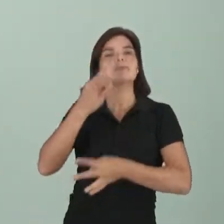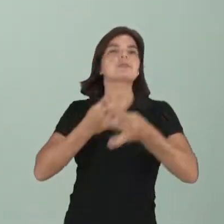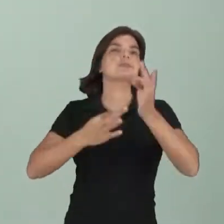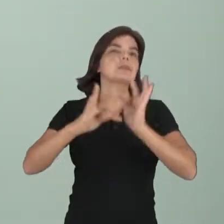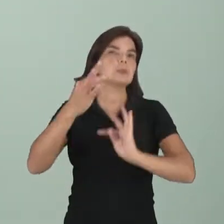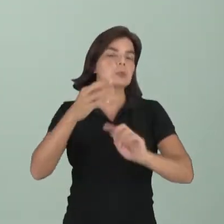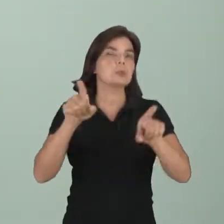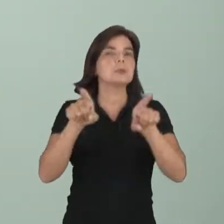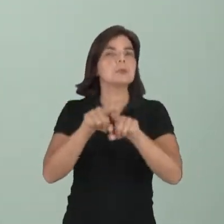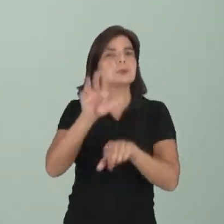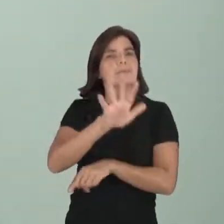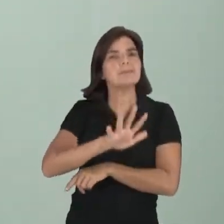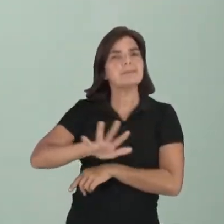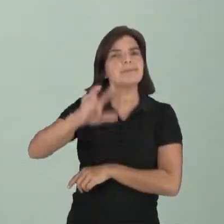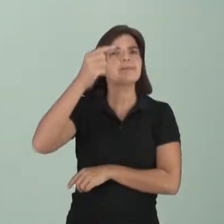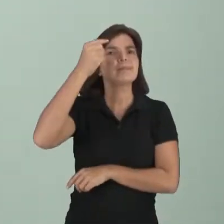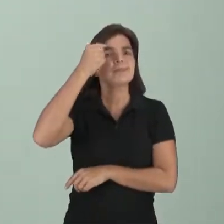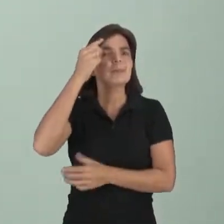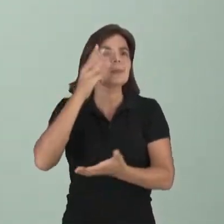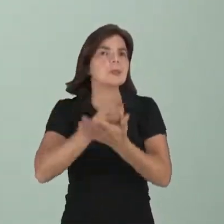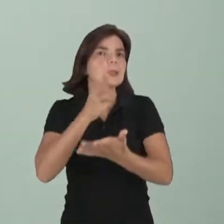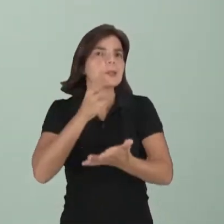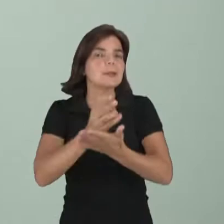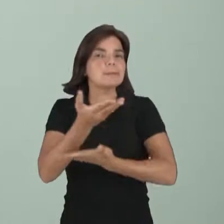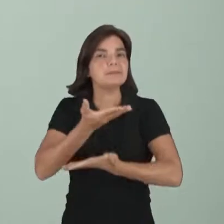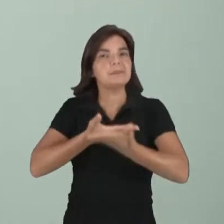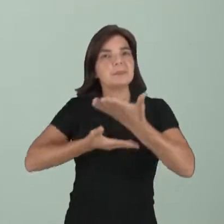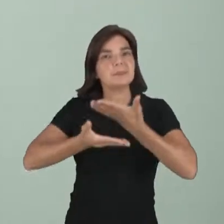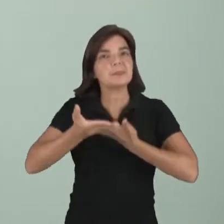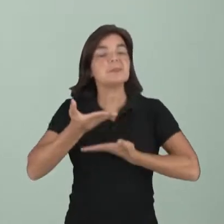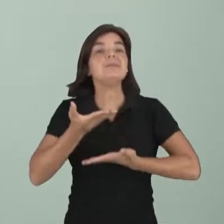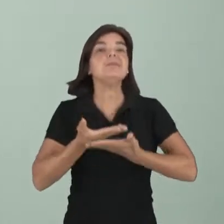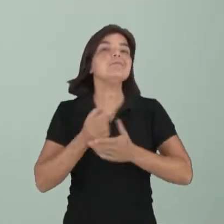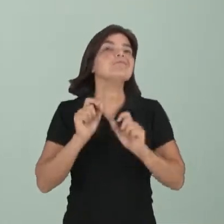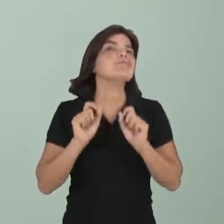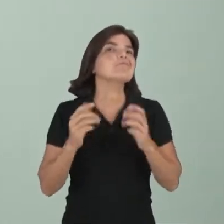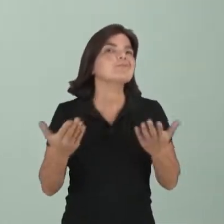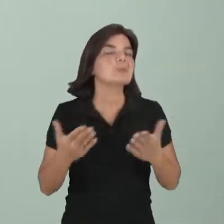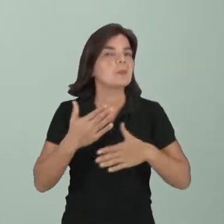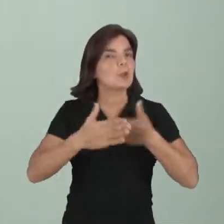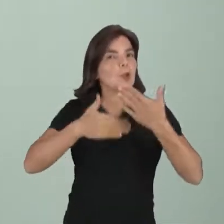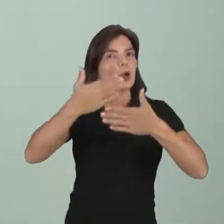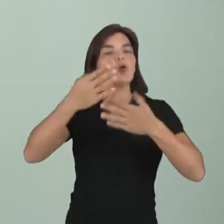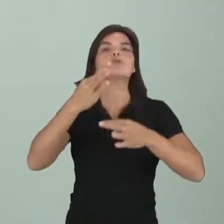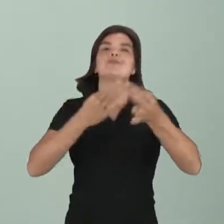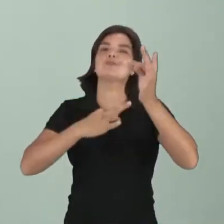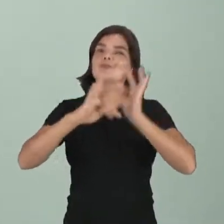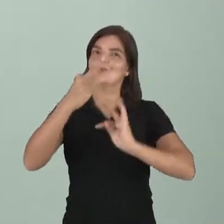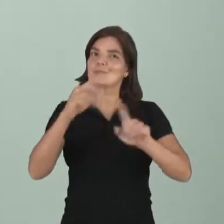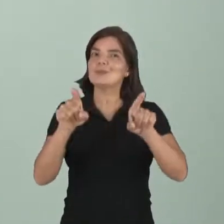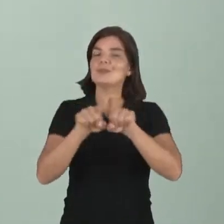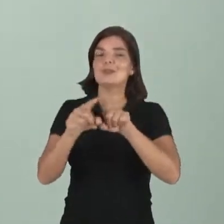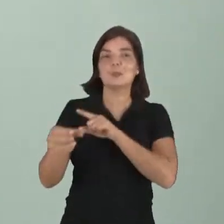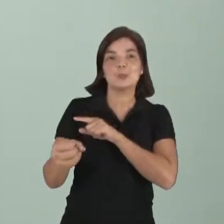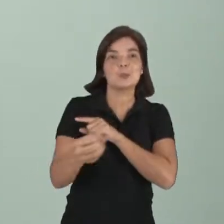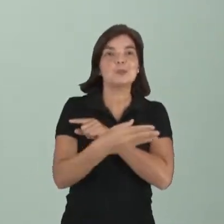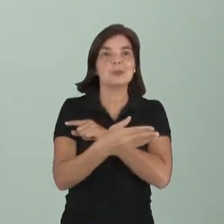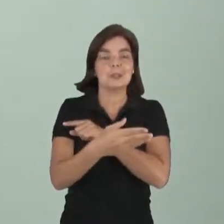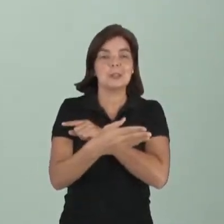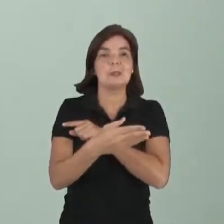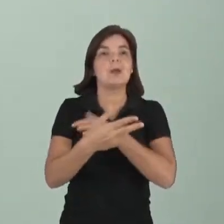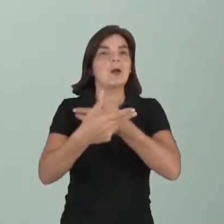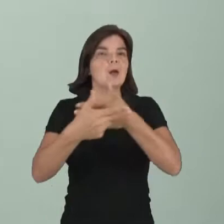tecnologia. Geralmente a gente pensa e sempre associa a tecnologia aos avanços tecnológicos, à modernidade,